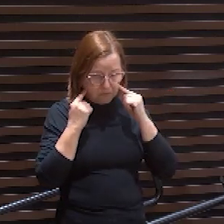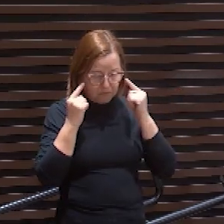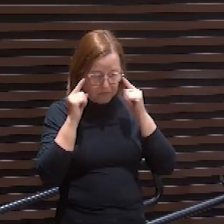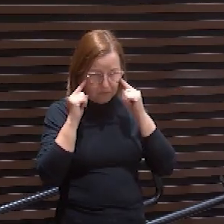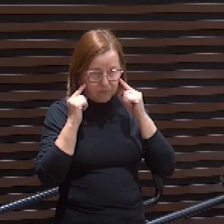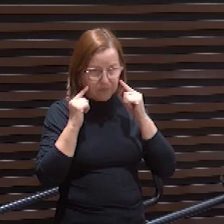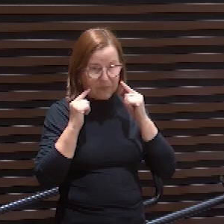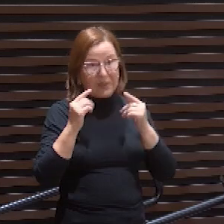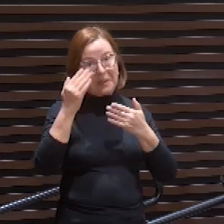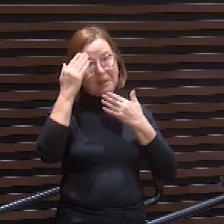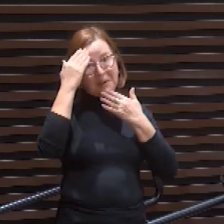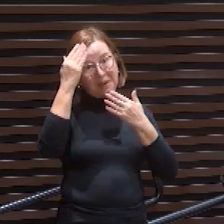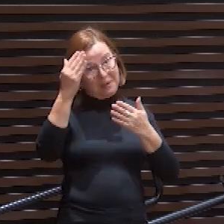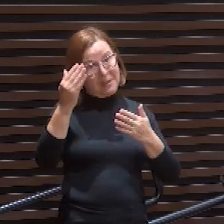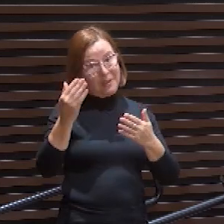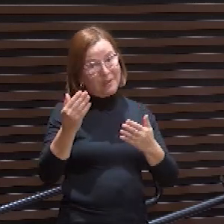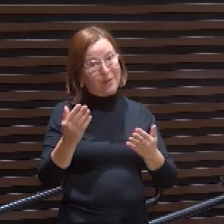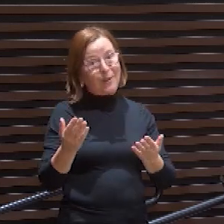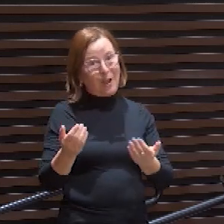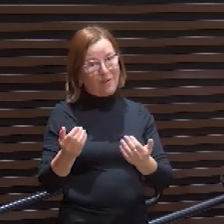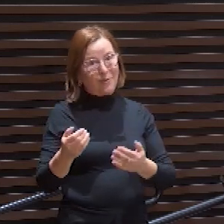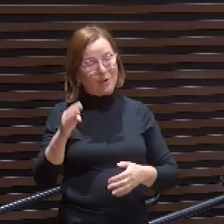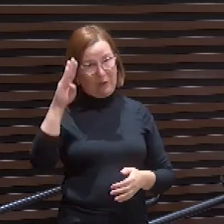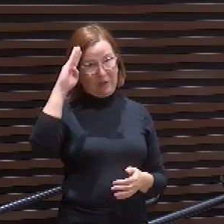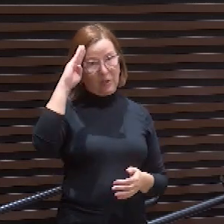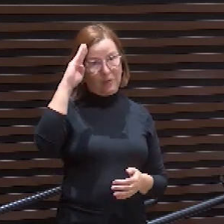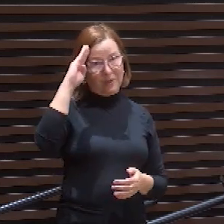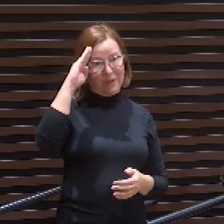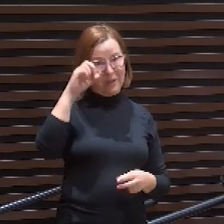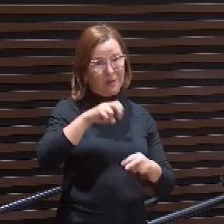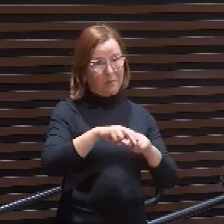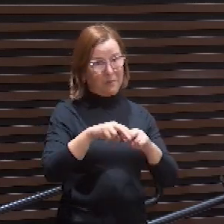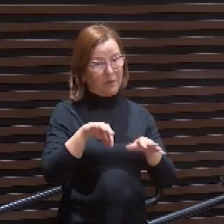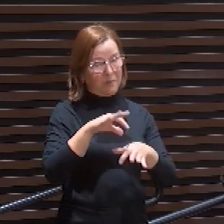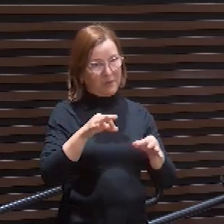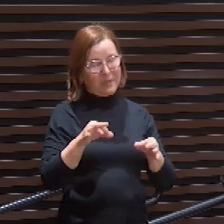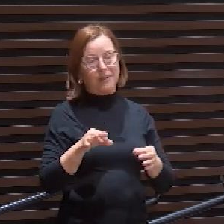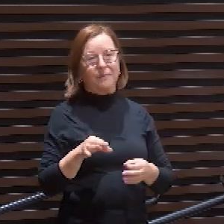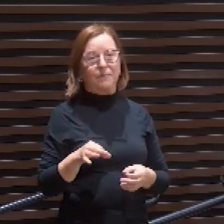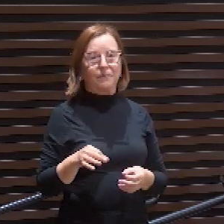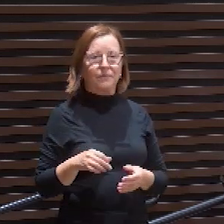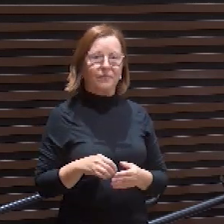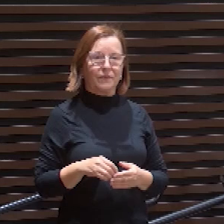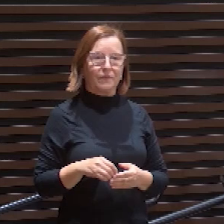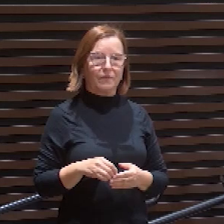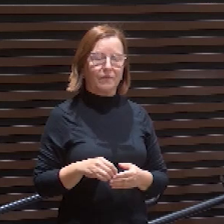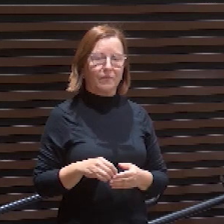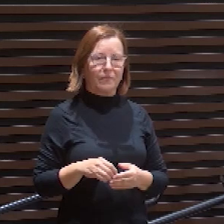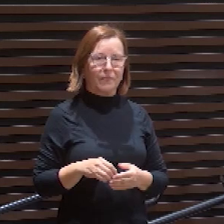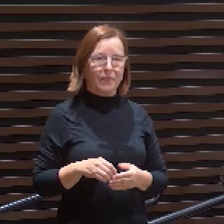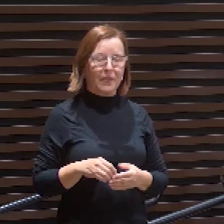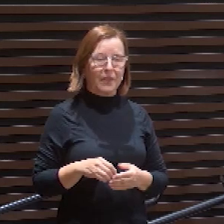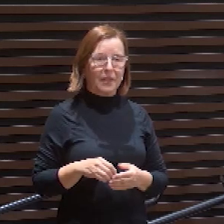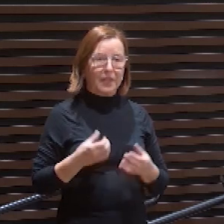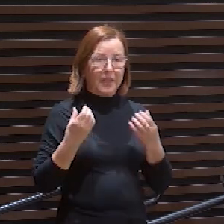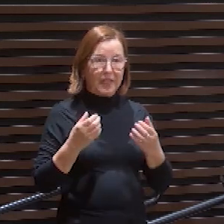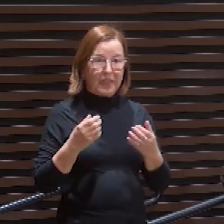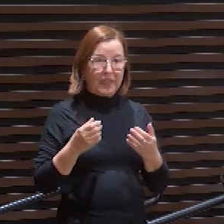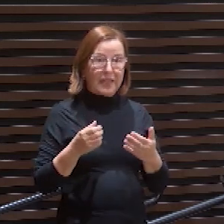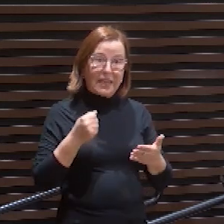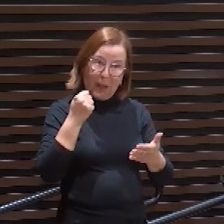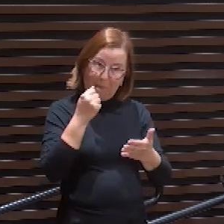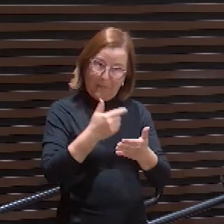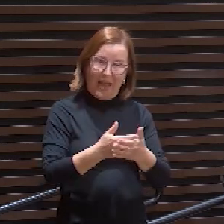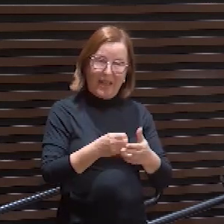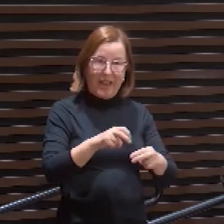E ele agradeceu ao jovem soldado e ofereceu-se para pagar-lhe pela